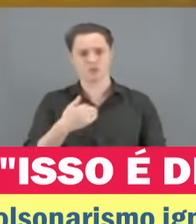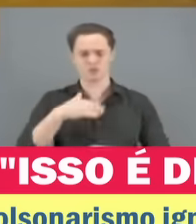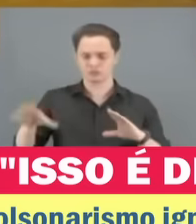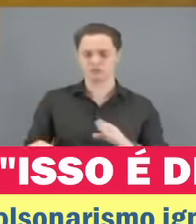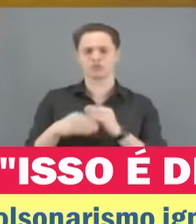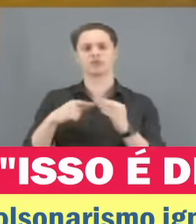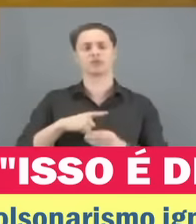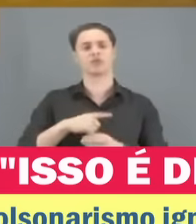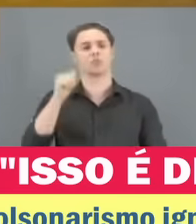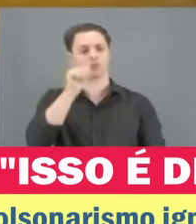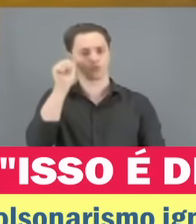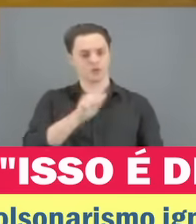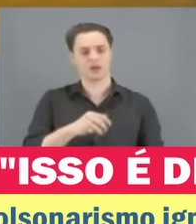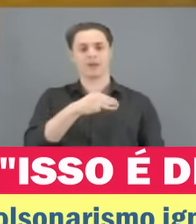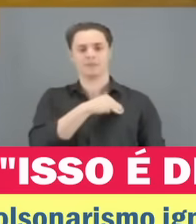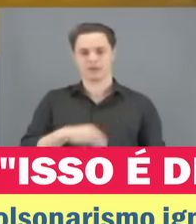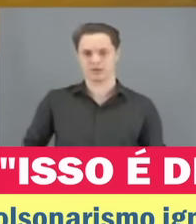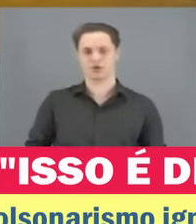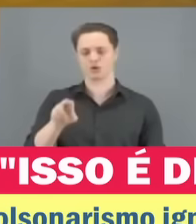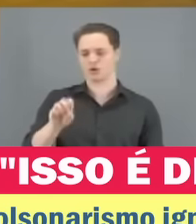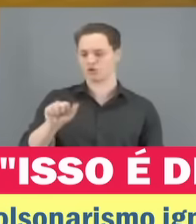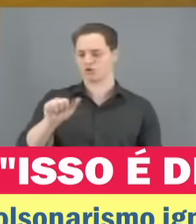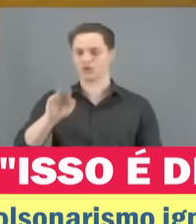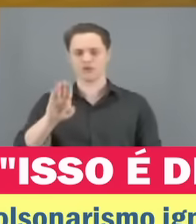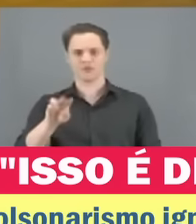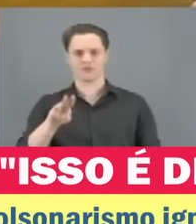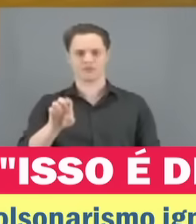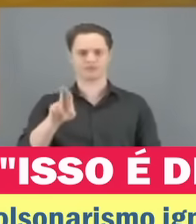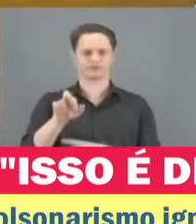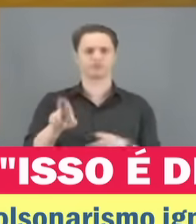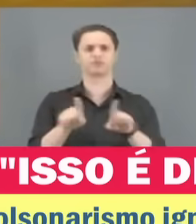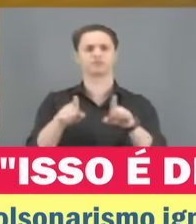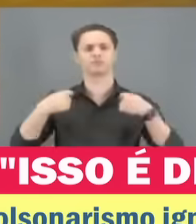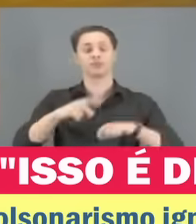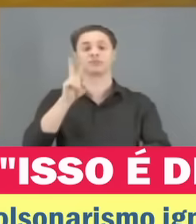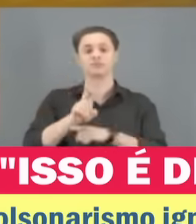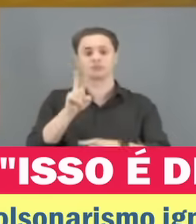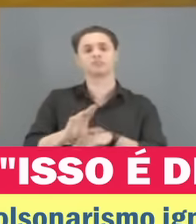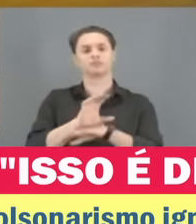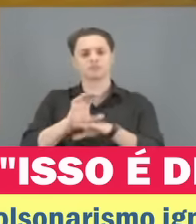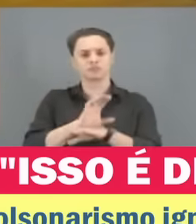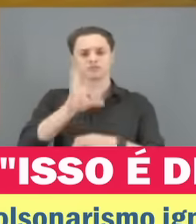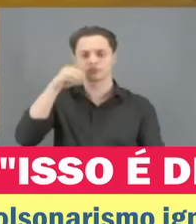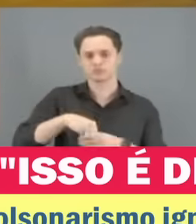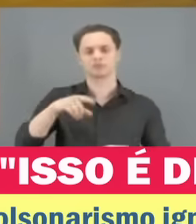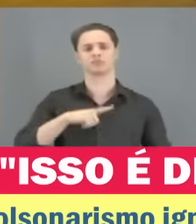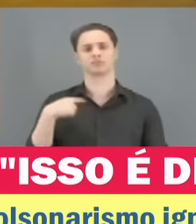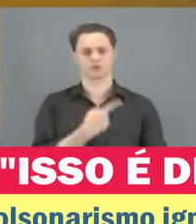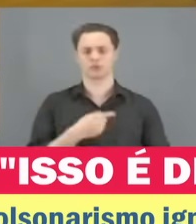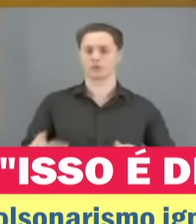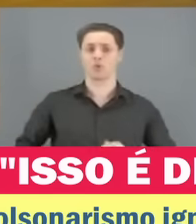que ir à ministra Rosa Weber, nós temos que trabalhar isso junto ao Supremo, fazer a defesa constitucional desse instrumento do Congresso